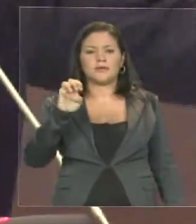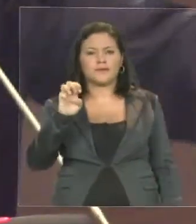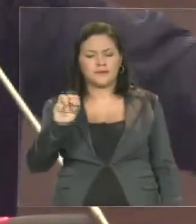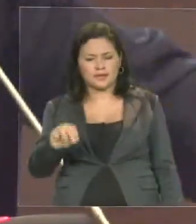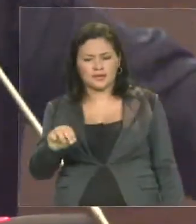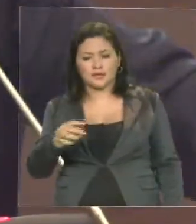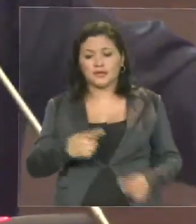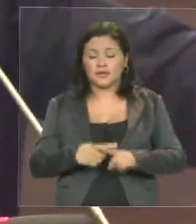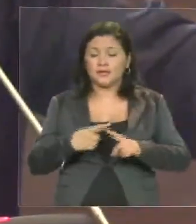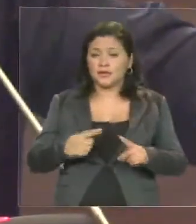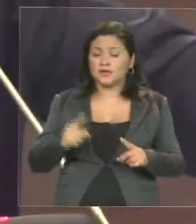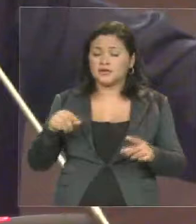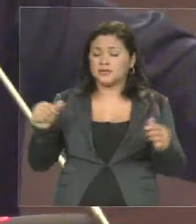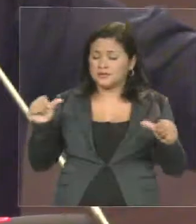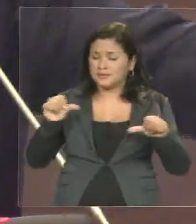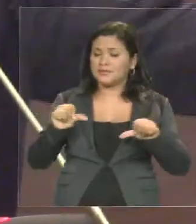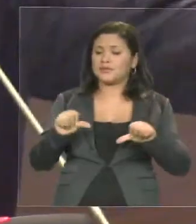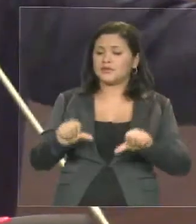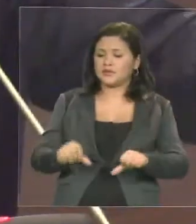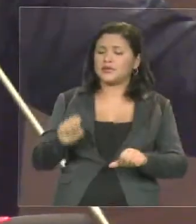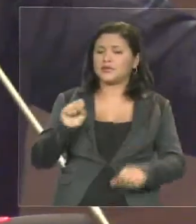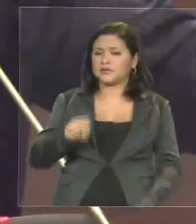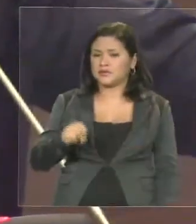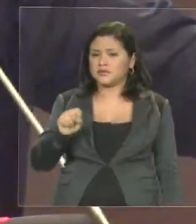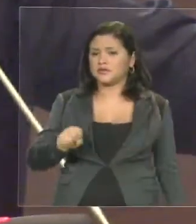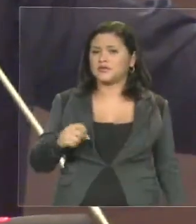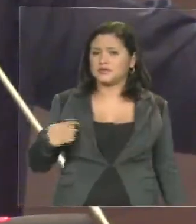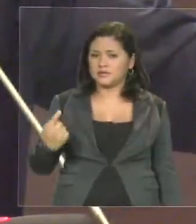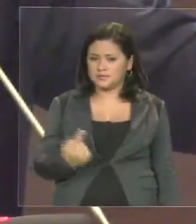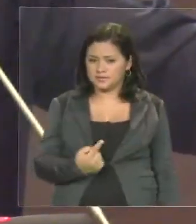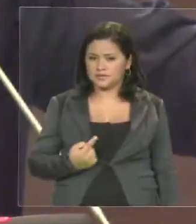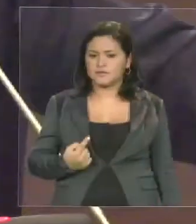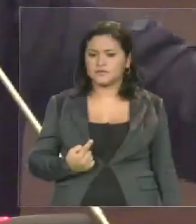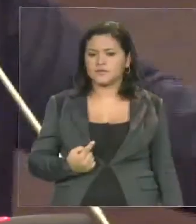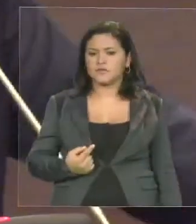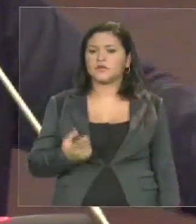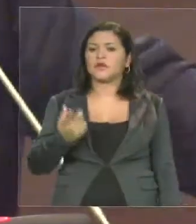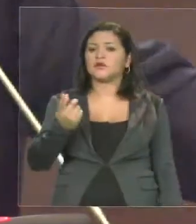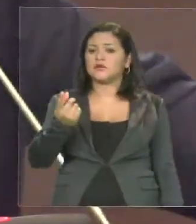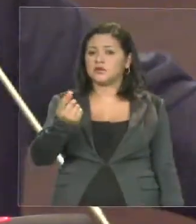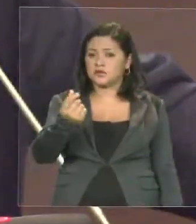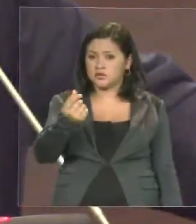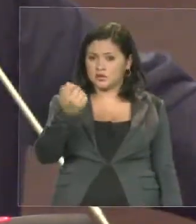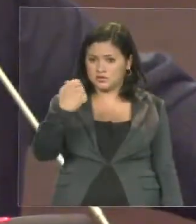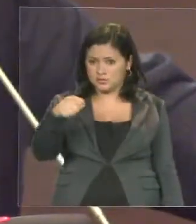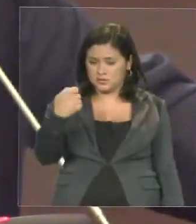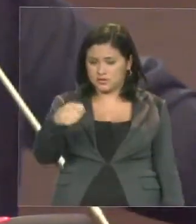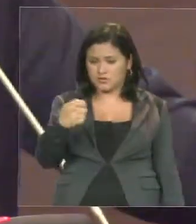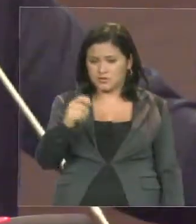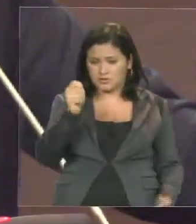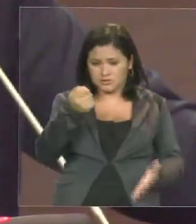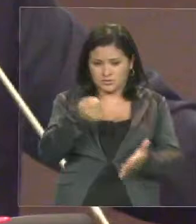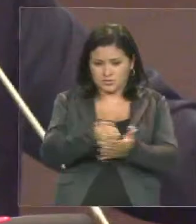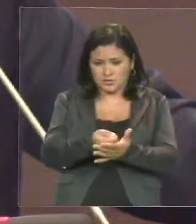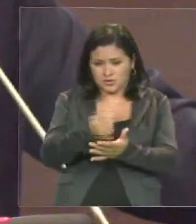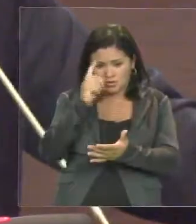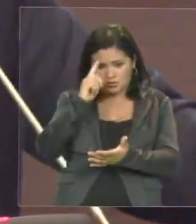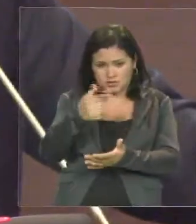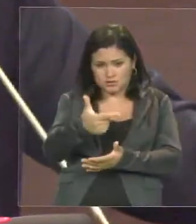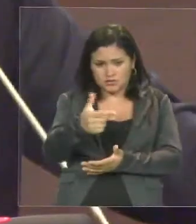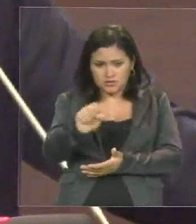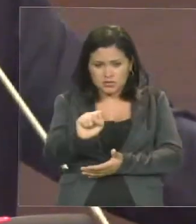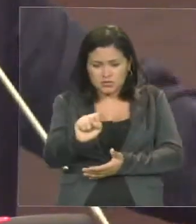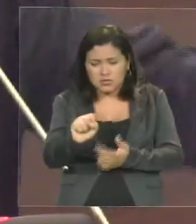trazer prejuízos para nós emocionais, inclusive, o dinheiro deveria cair dia 28, eu não sei se vai ser protelado em relação a